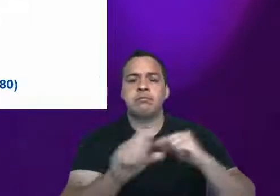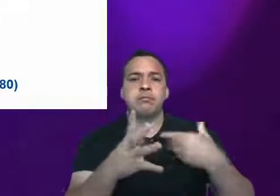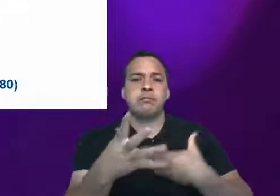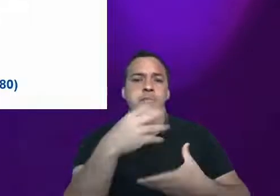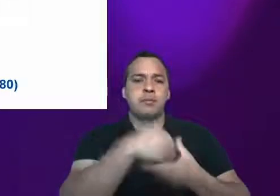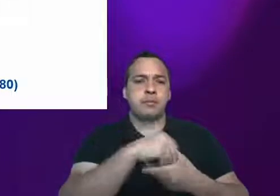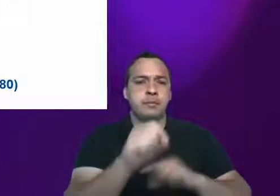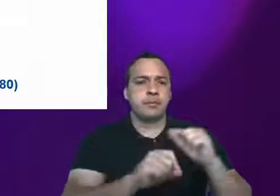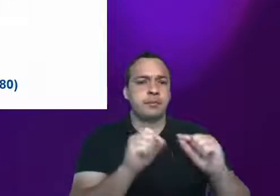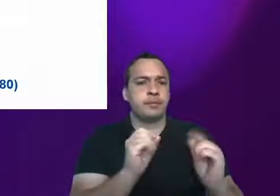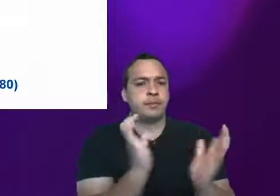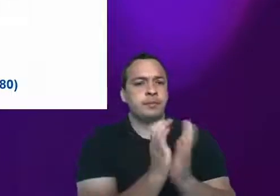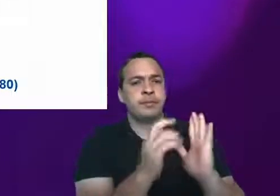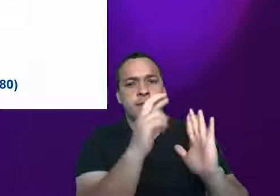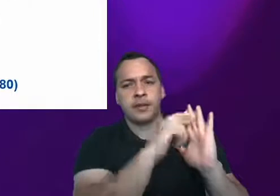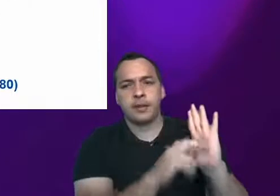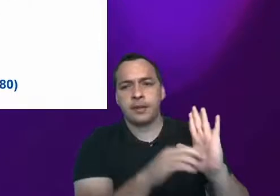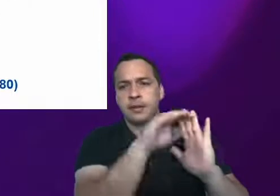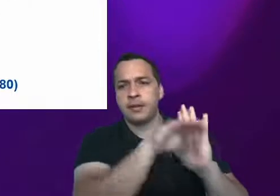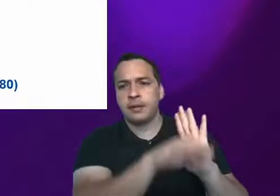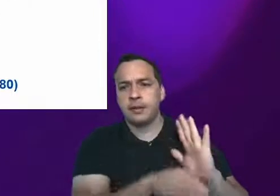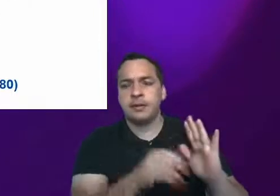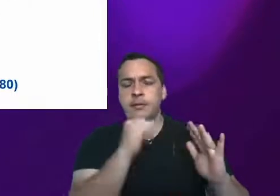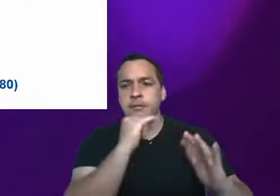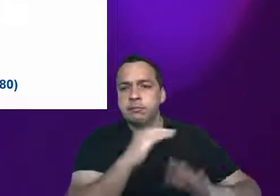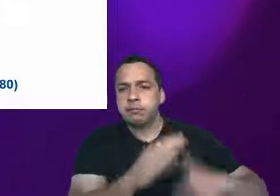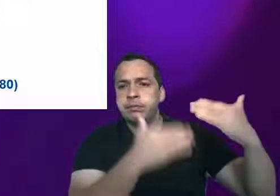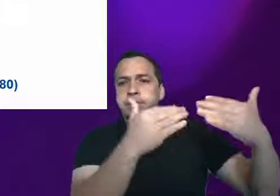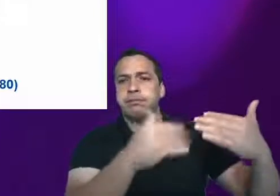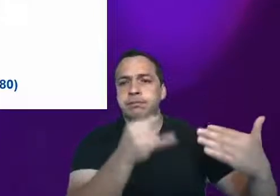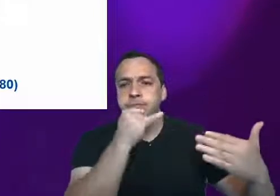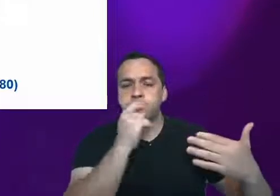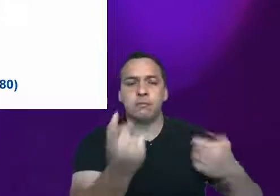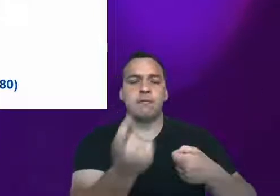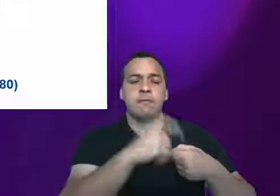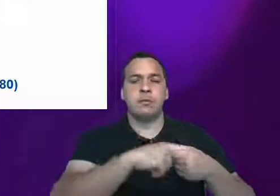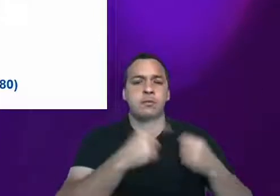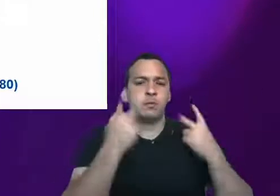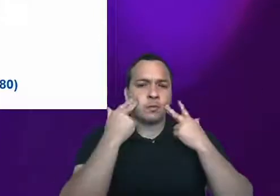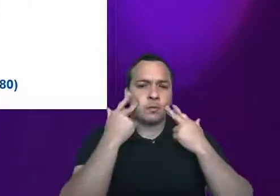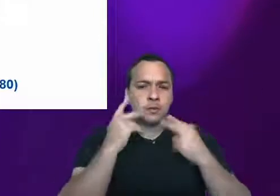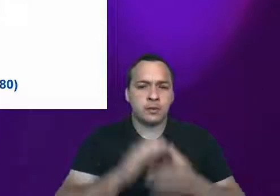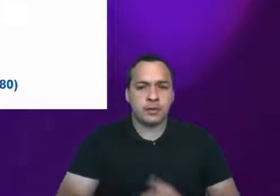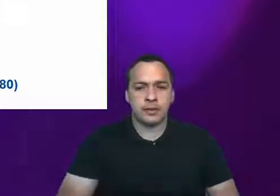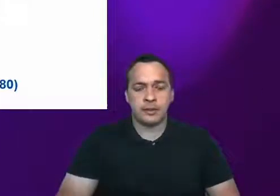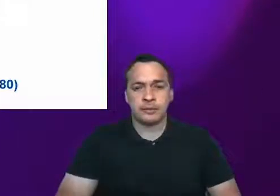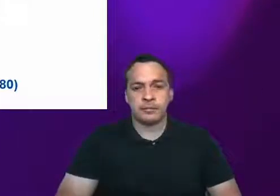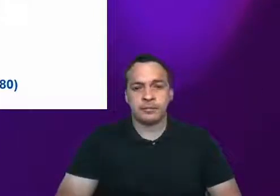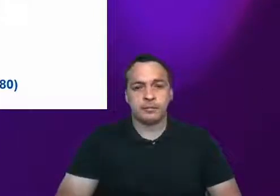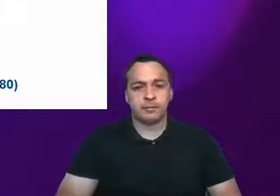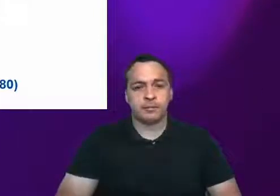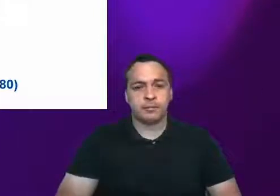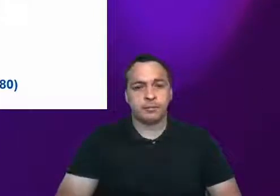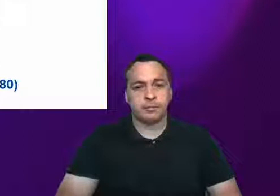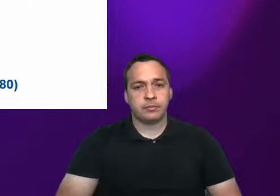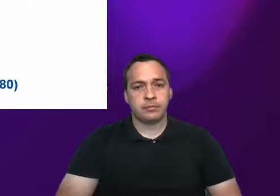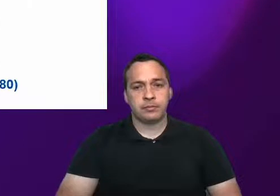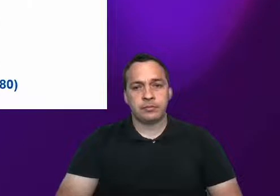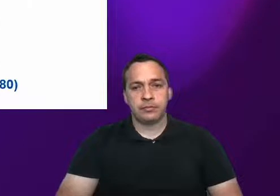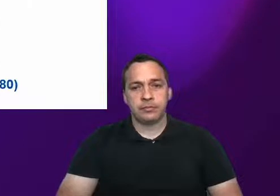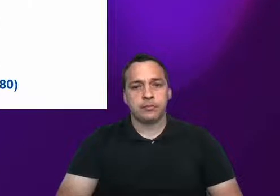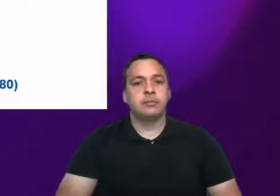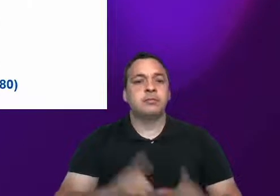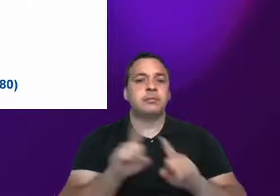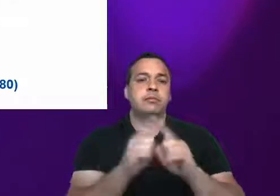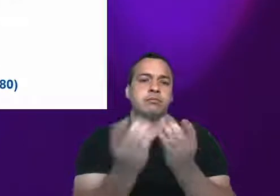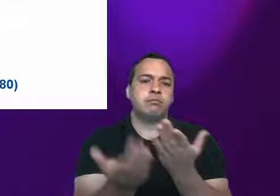do critério, quando ele está num estágio mais avançado, trazer ele de volta, né? E uma situação de progressão intratável,